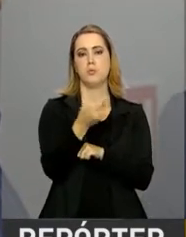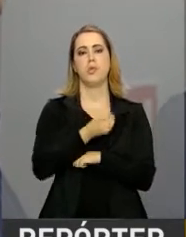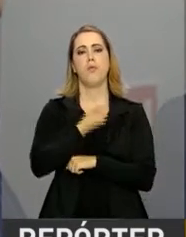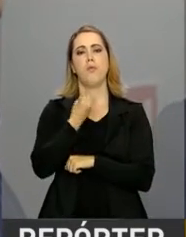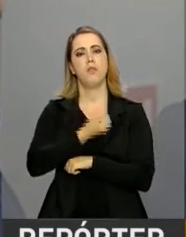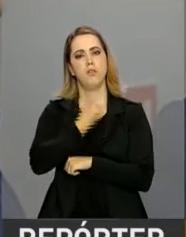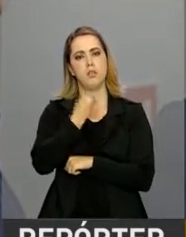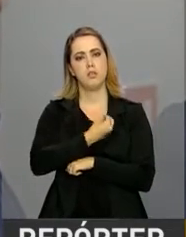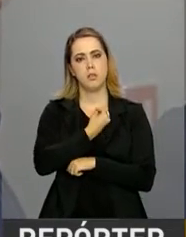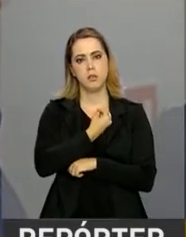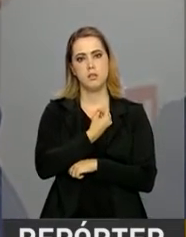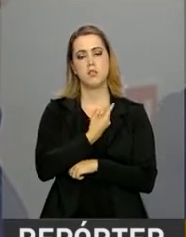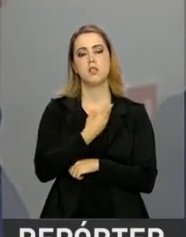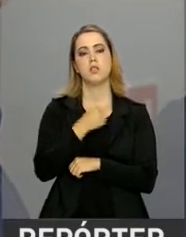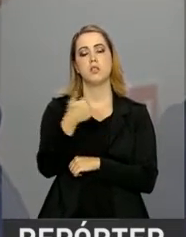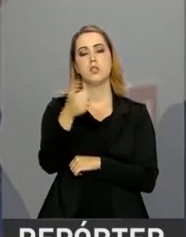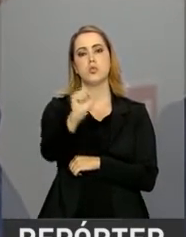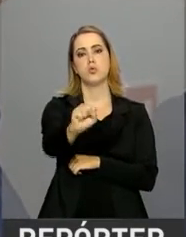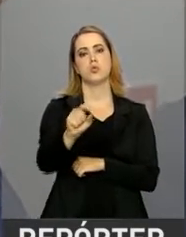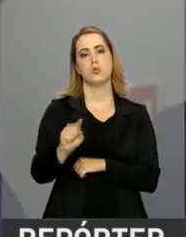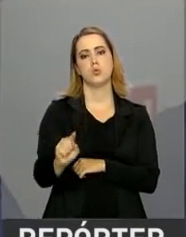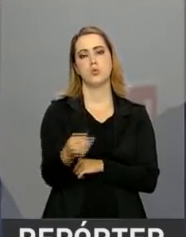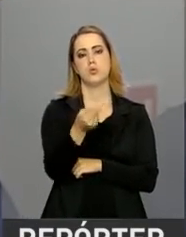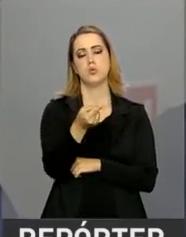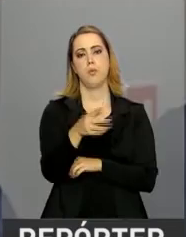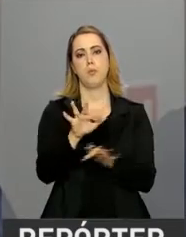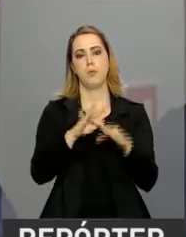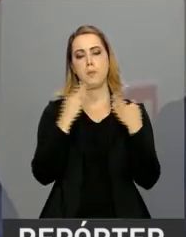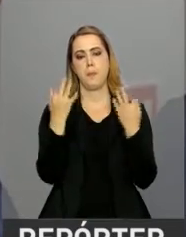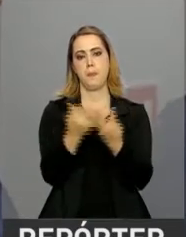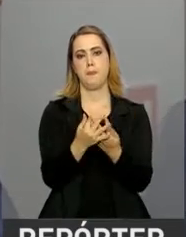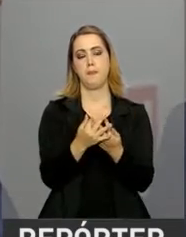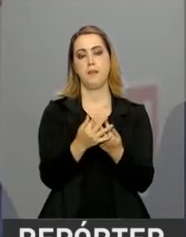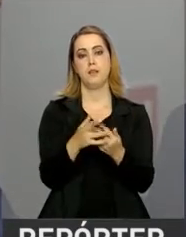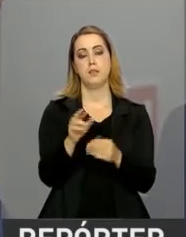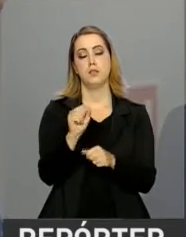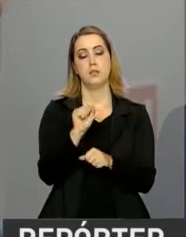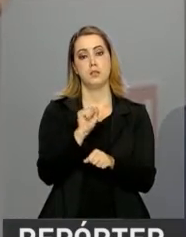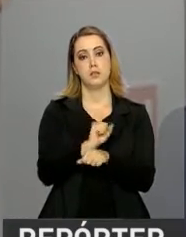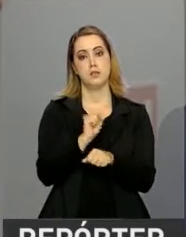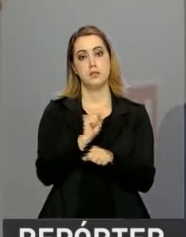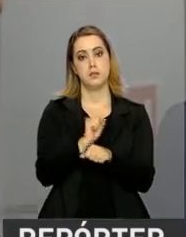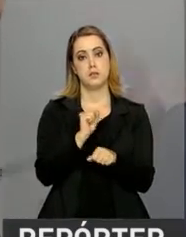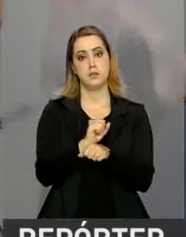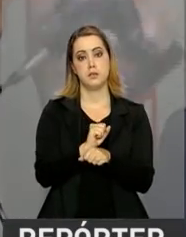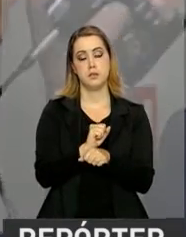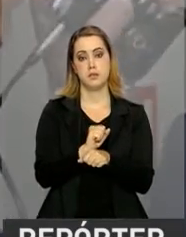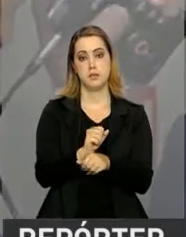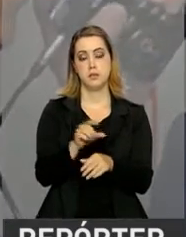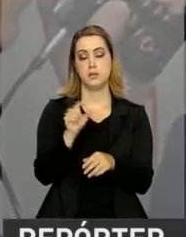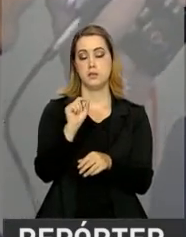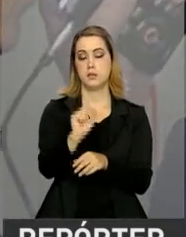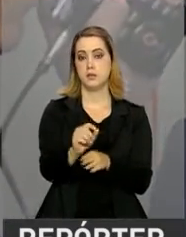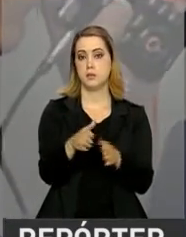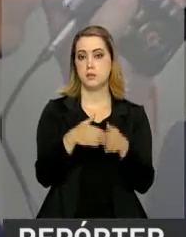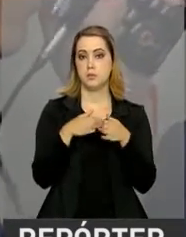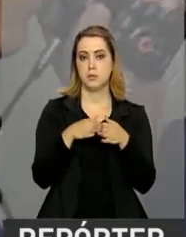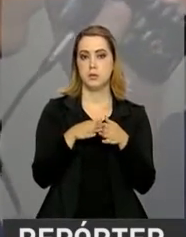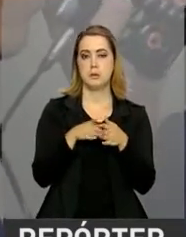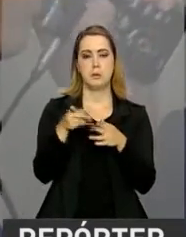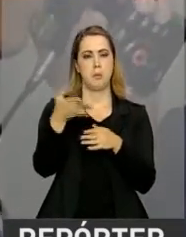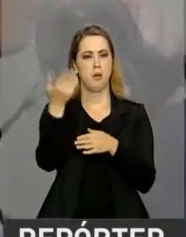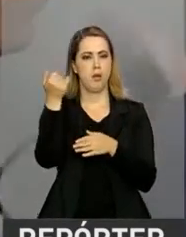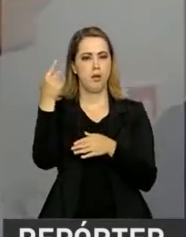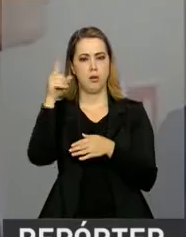vidas, 18 mil famílias que esperam uma reparação do Estado pela